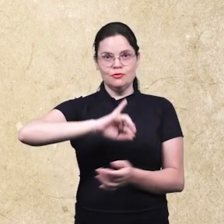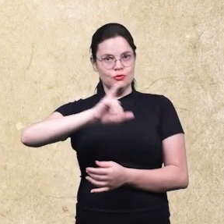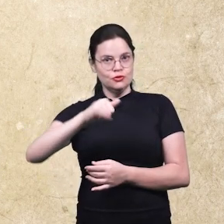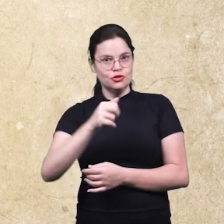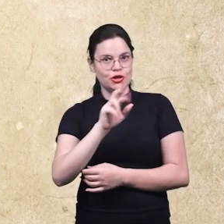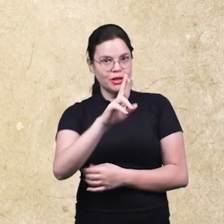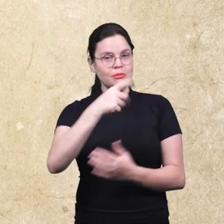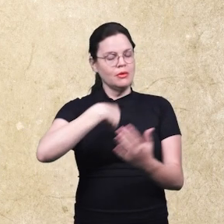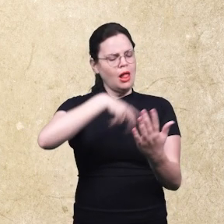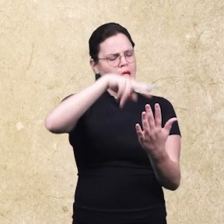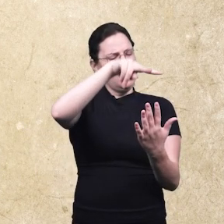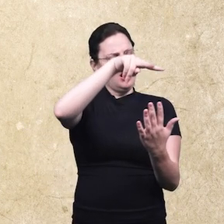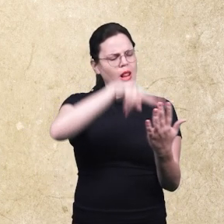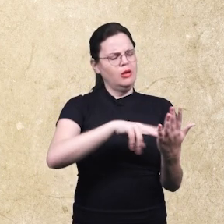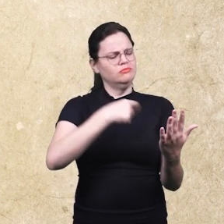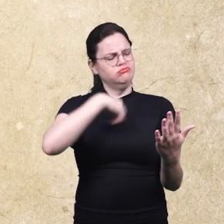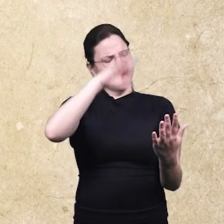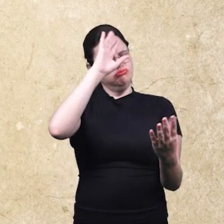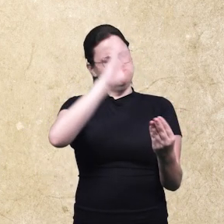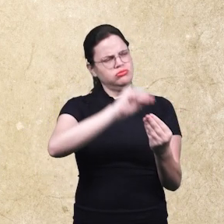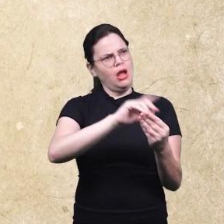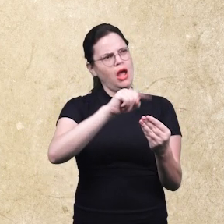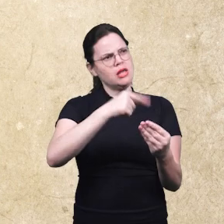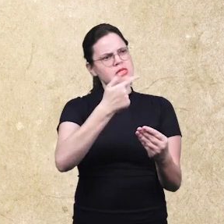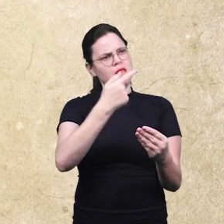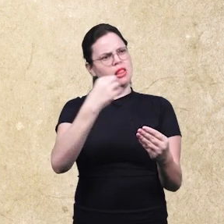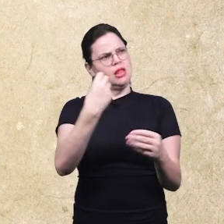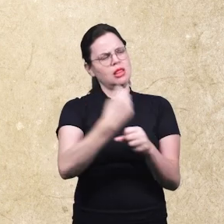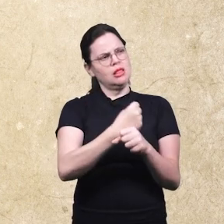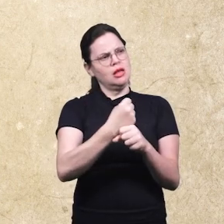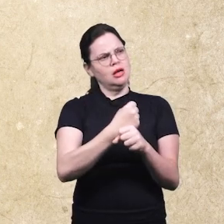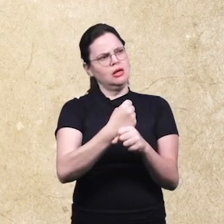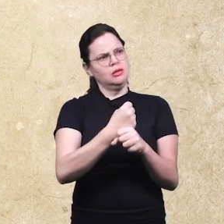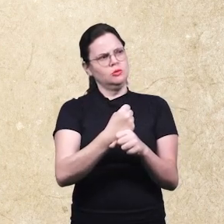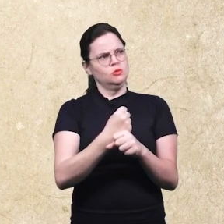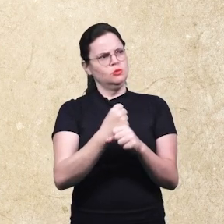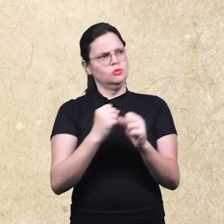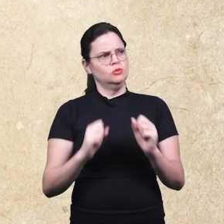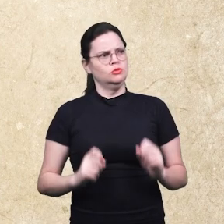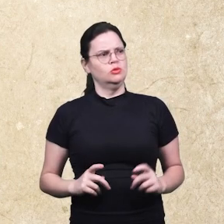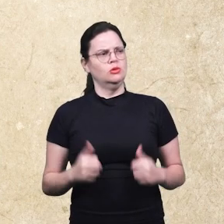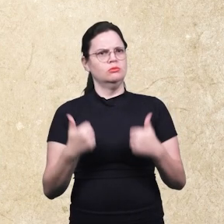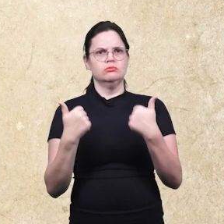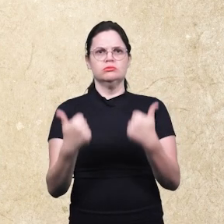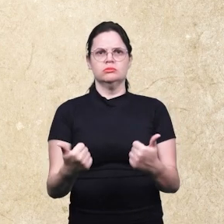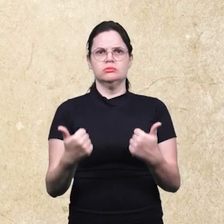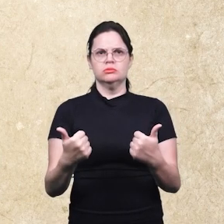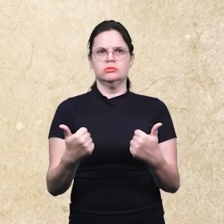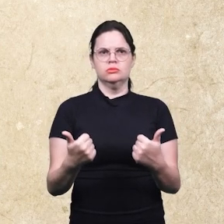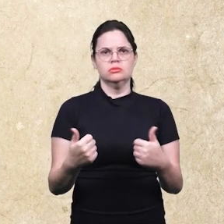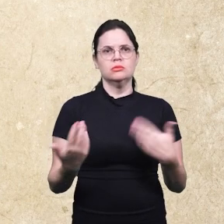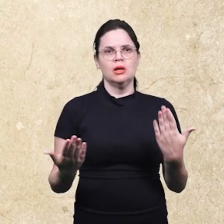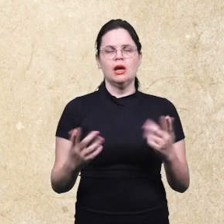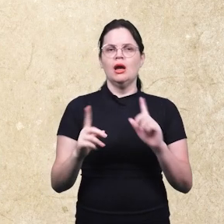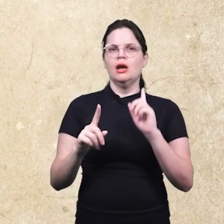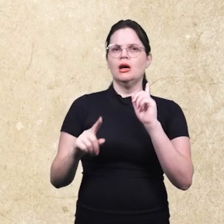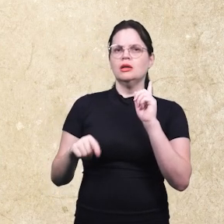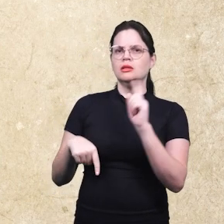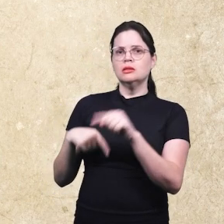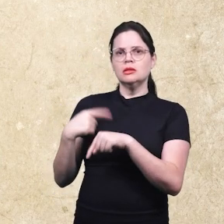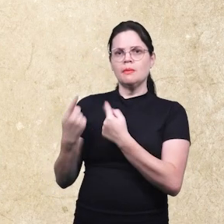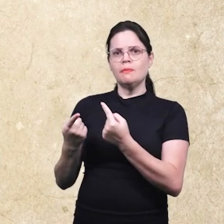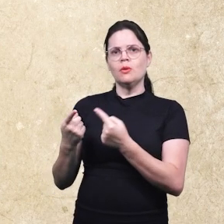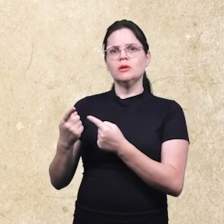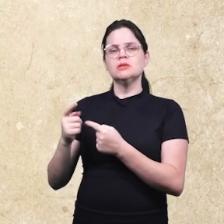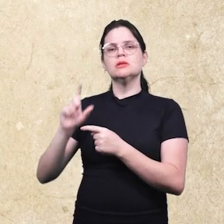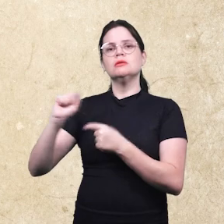era o conhecido, e projetou para aquilo que ele não conhecia, dizendo que 70 semanas de anos, é uma